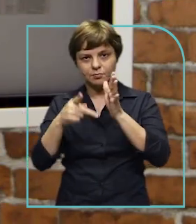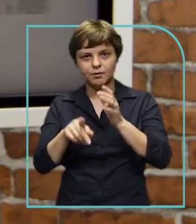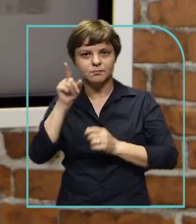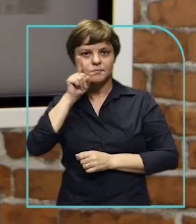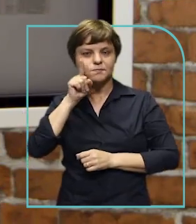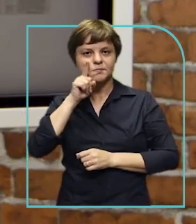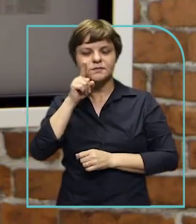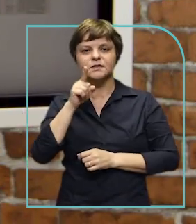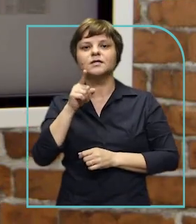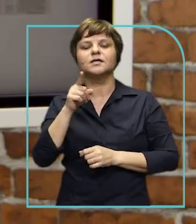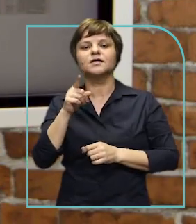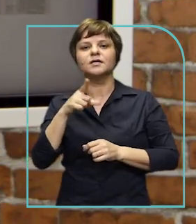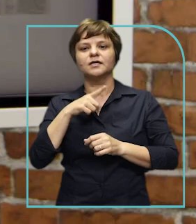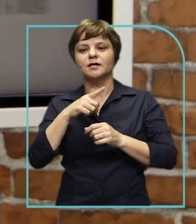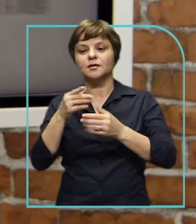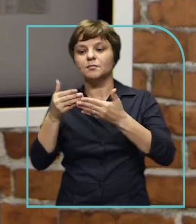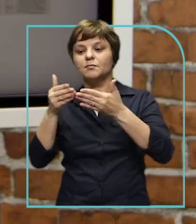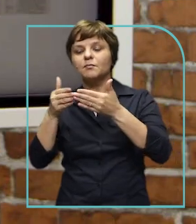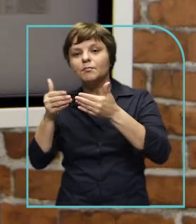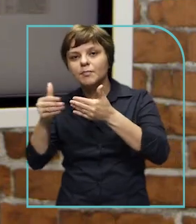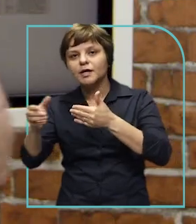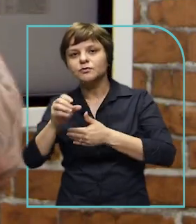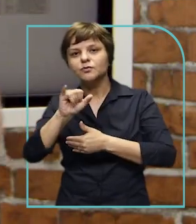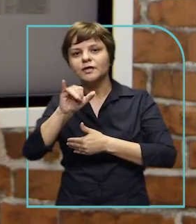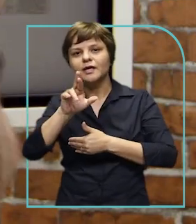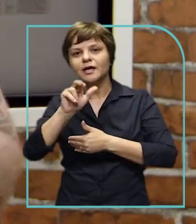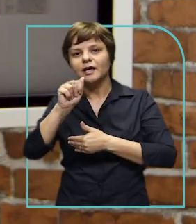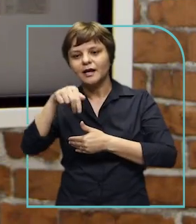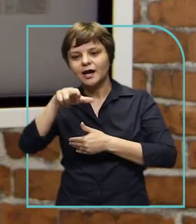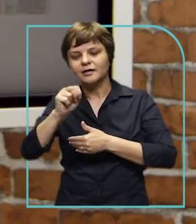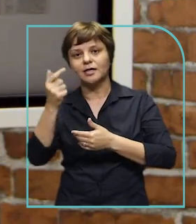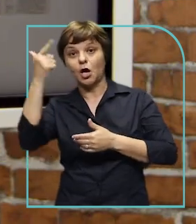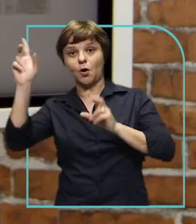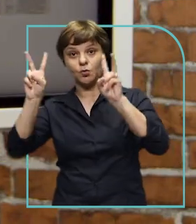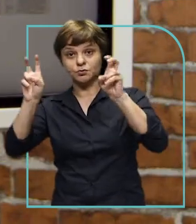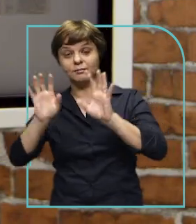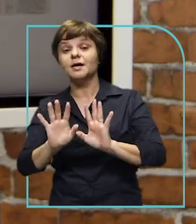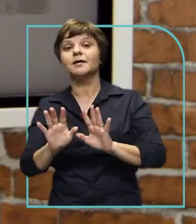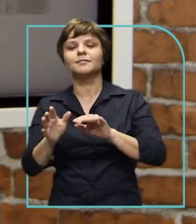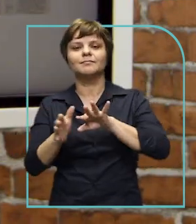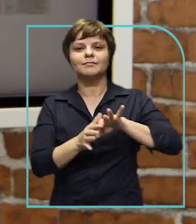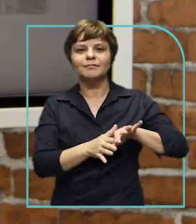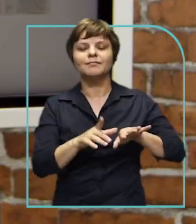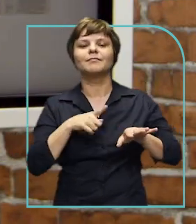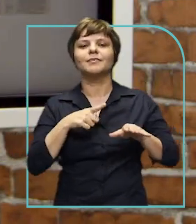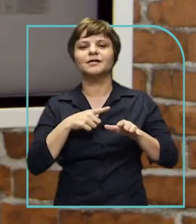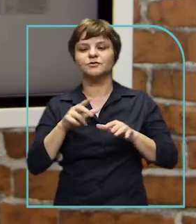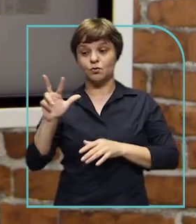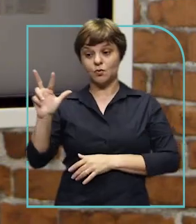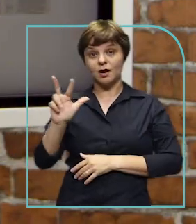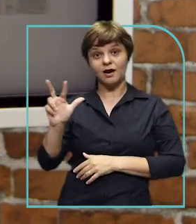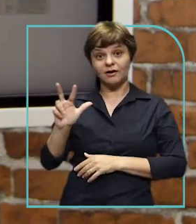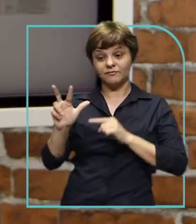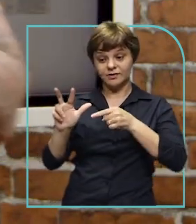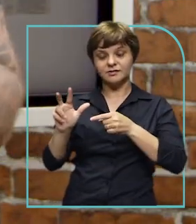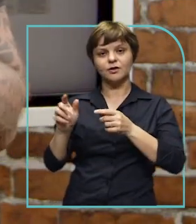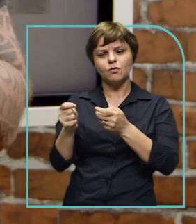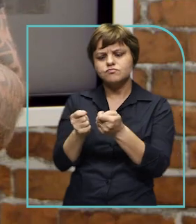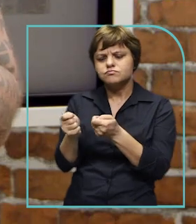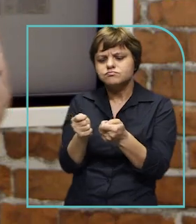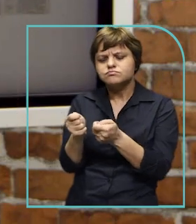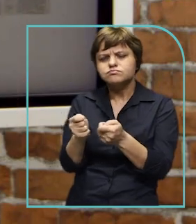Unidos, outro deles muito ali próximo, né, que é o Iraque, que é um outro assunto, mas então o Afeganistão